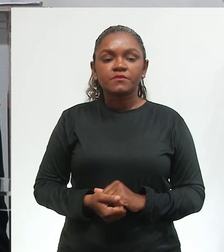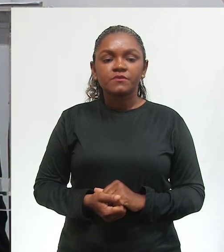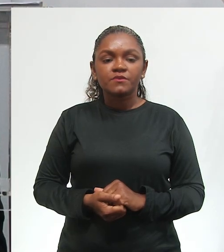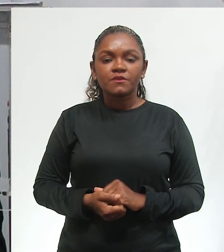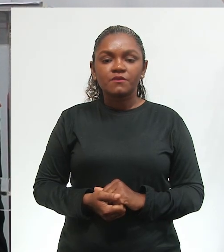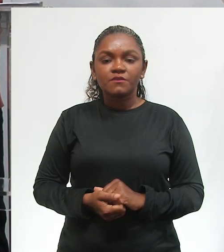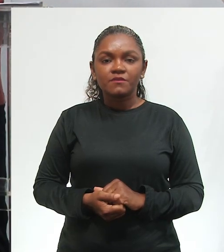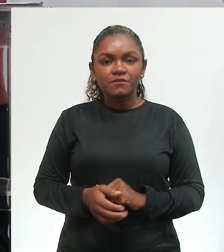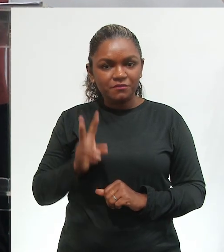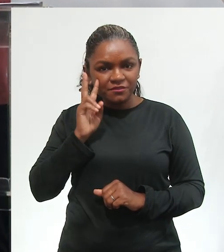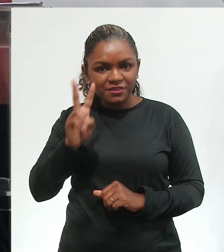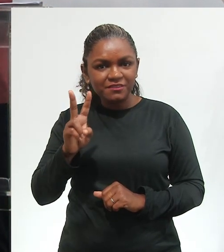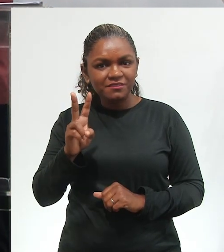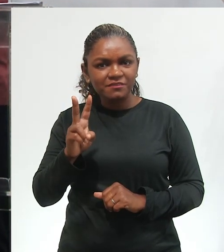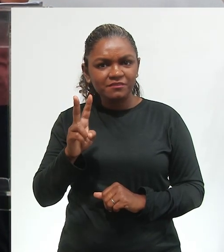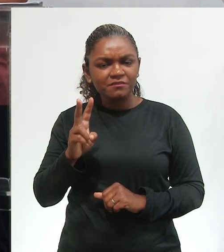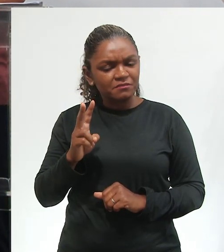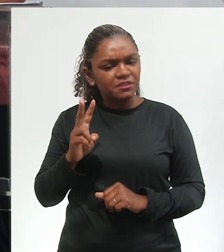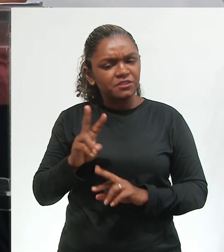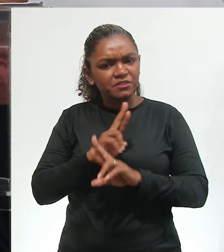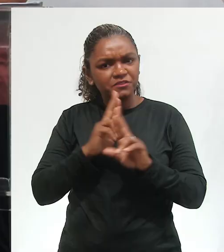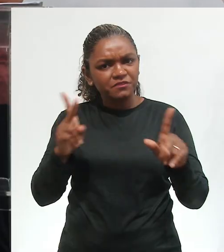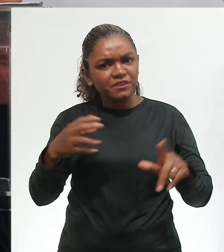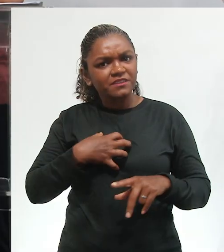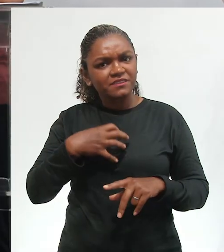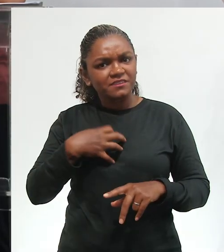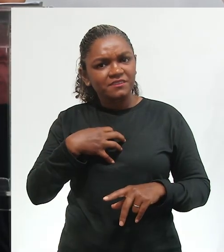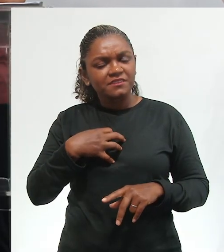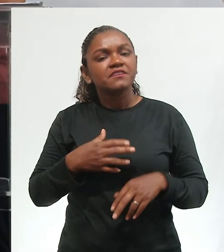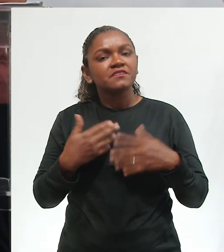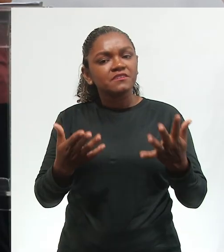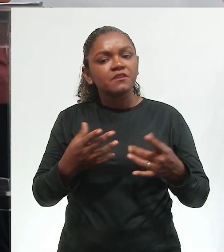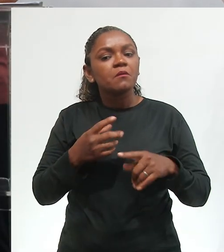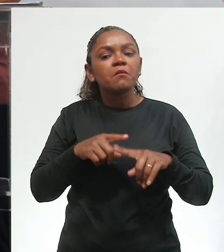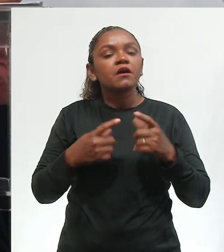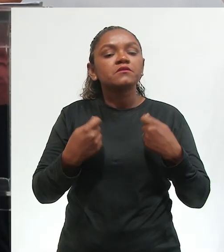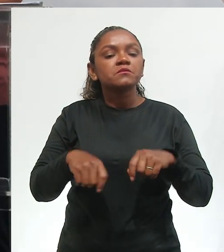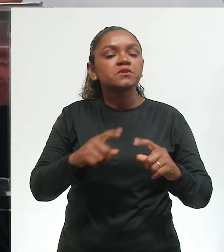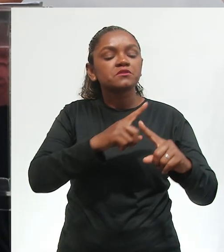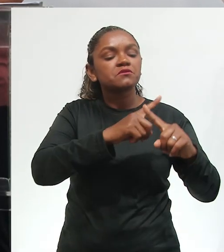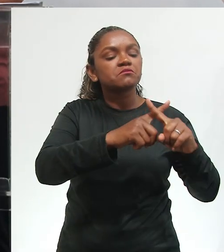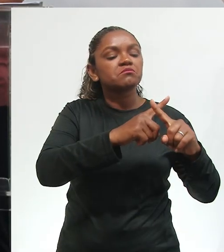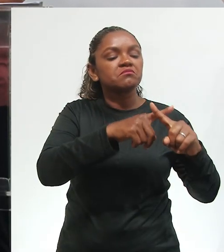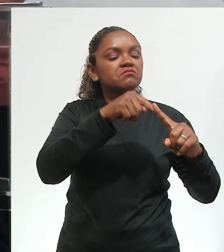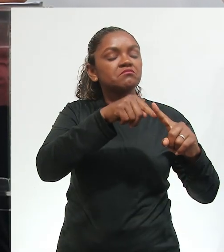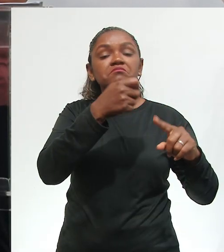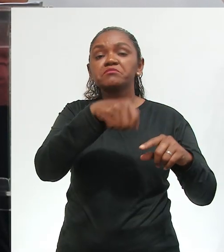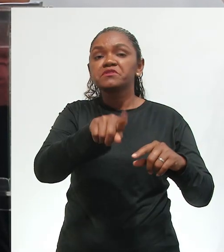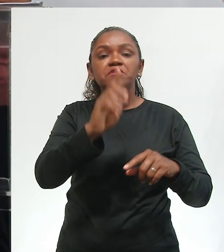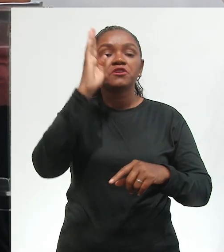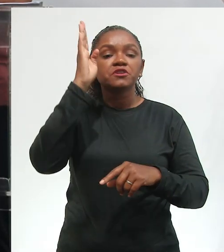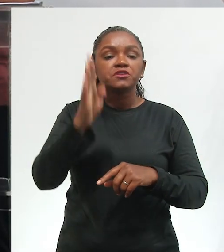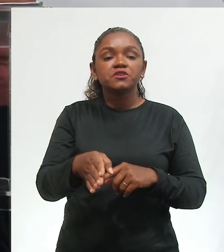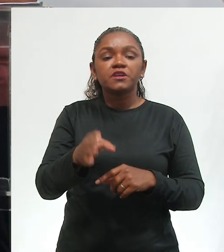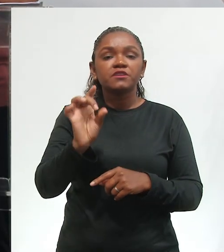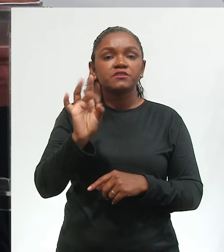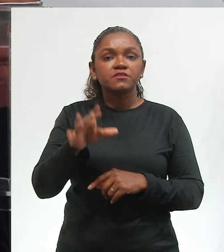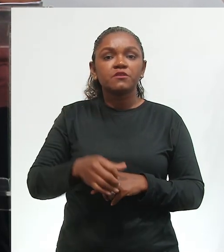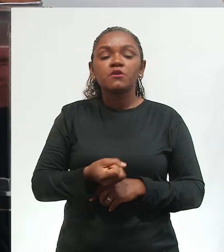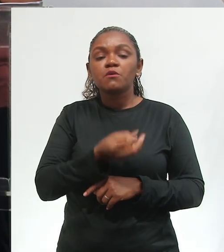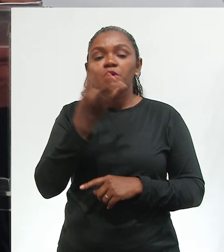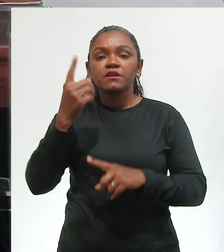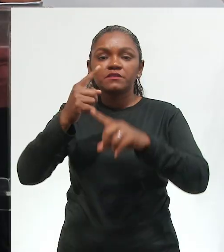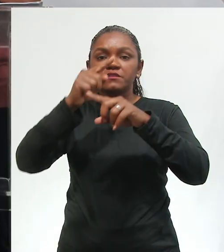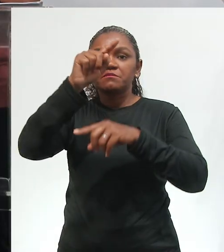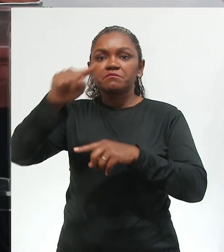Observem que coisa curiosa. Nós multiplicamos sem a necessidade nenhuma do algoritmo. Nós estamos